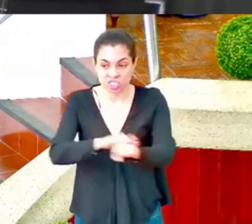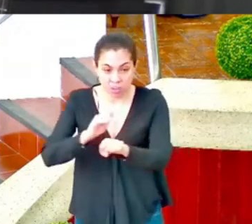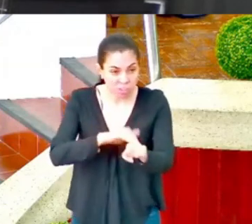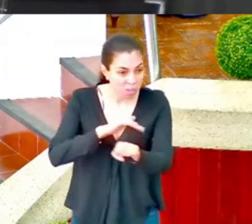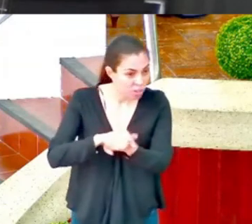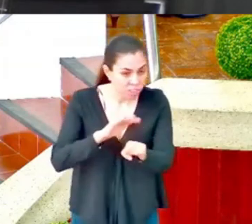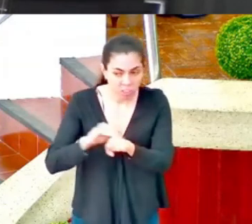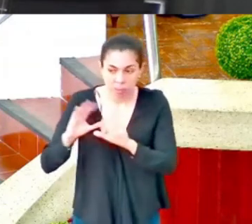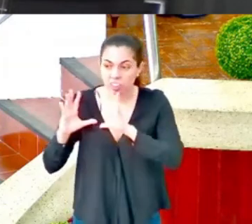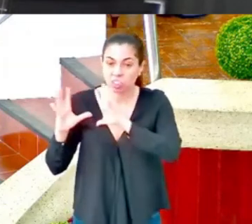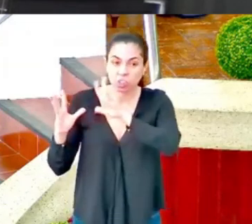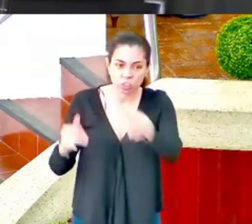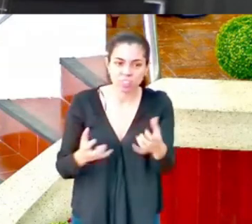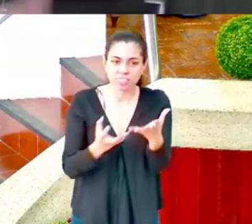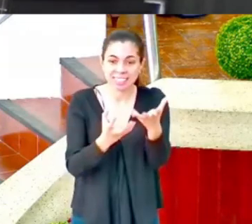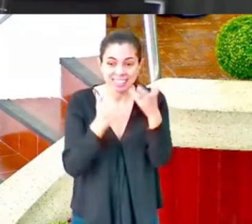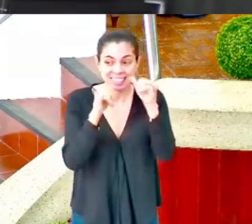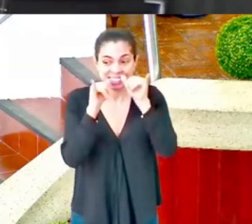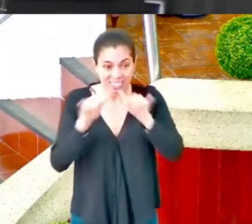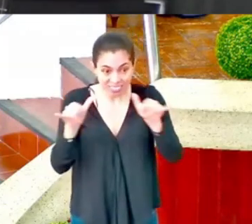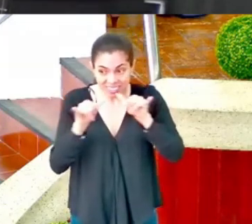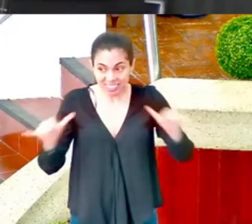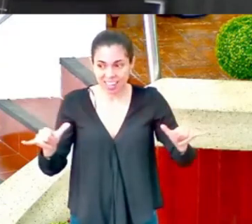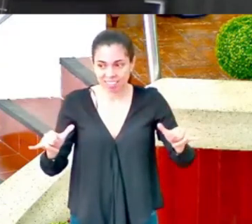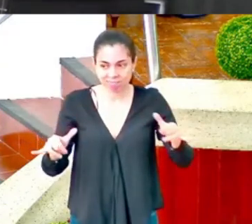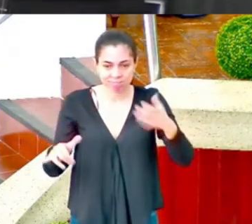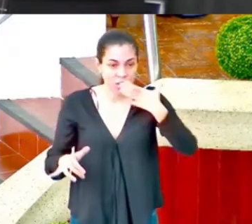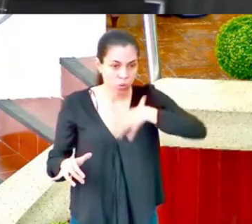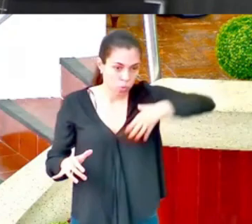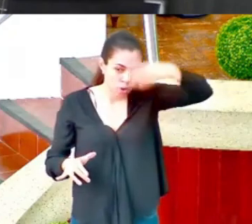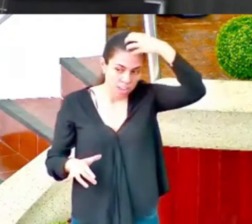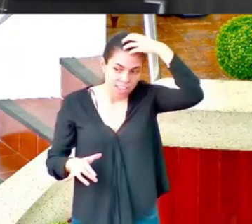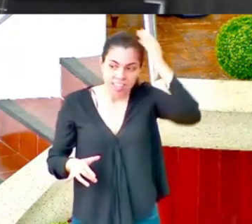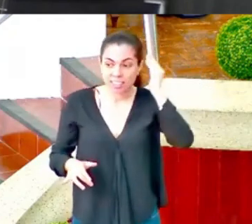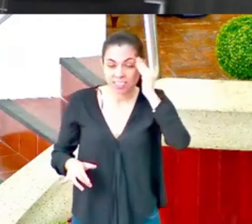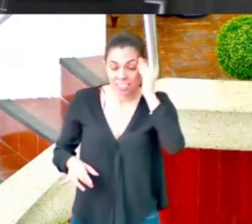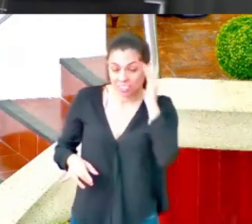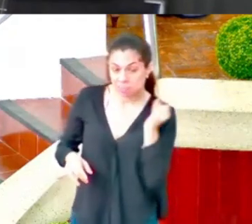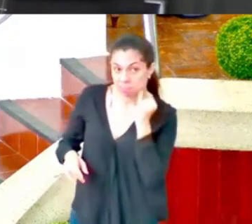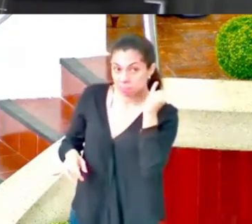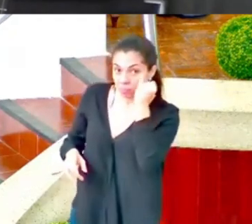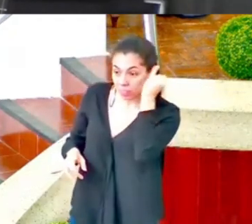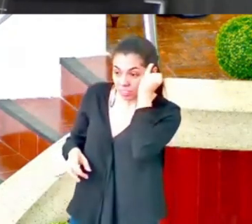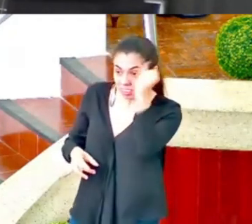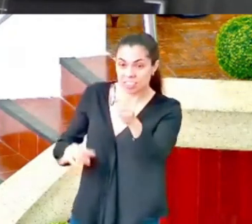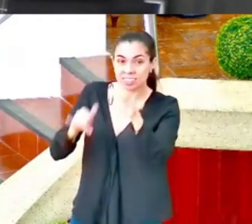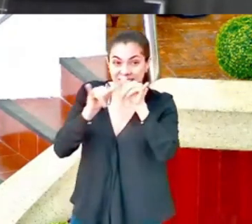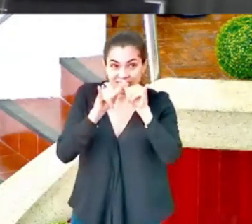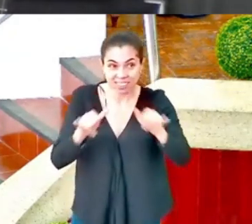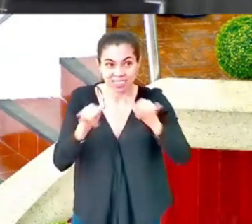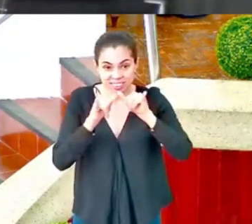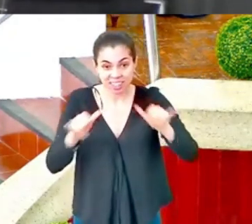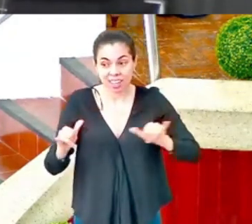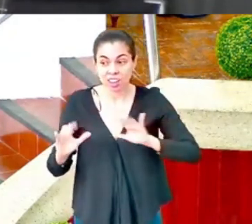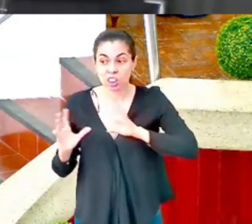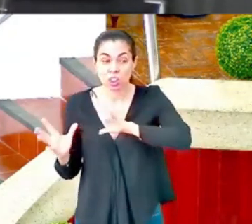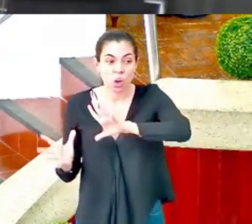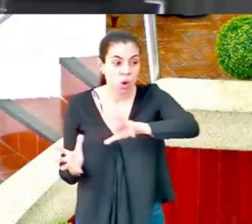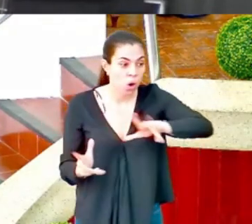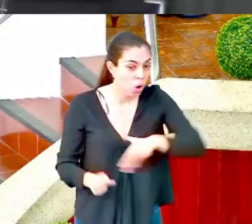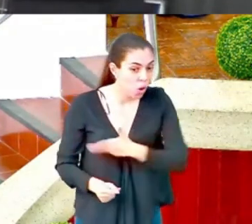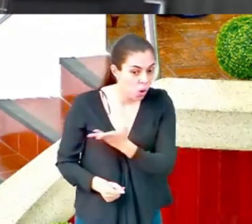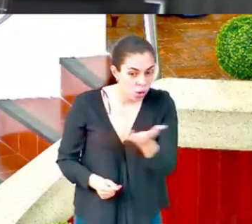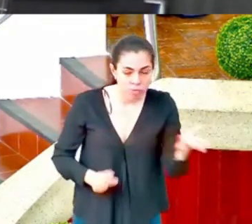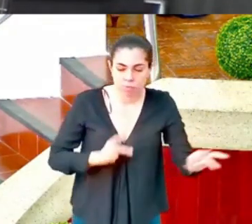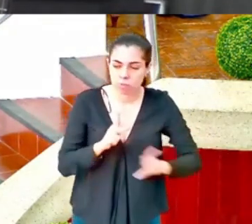viu algo que não foram todos os reis que viram. E então nós temos a renovação